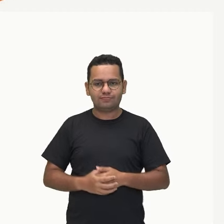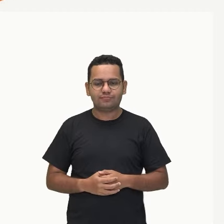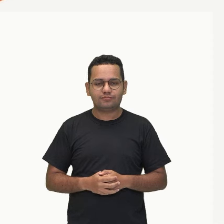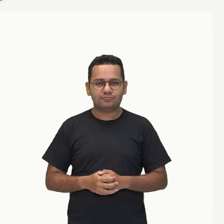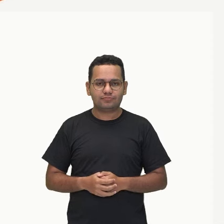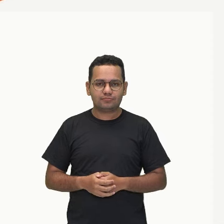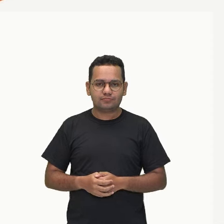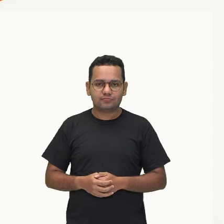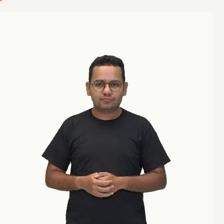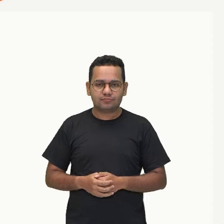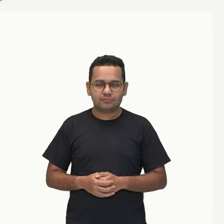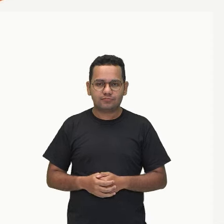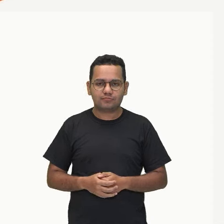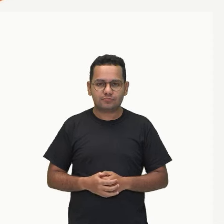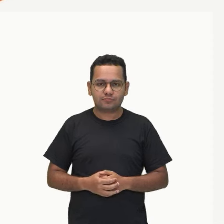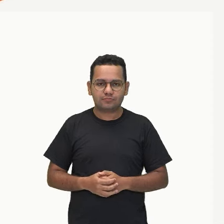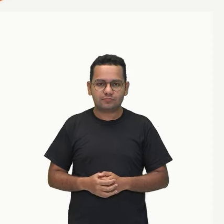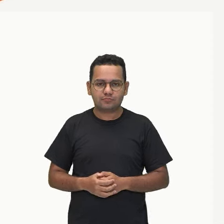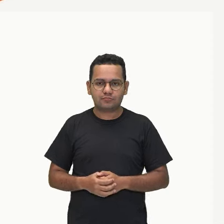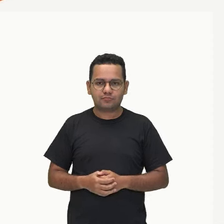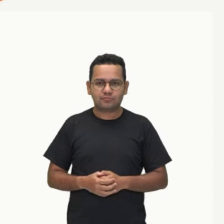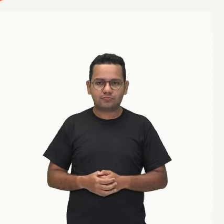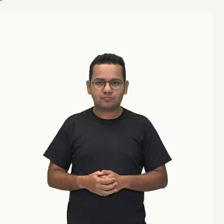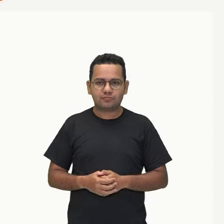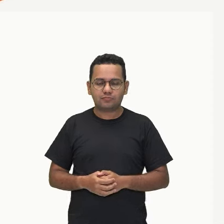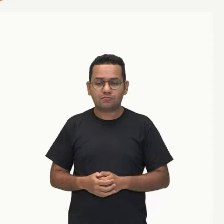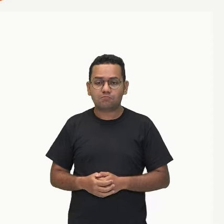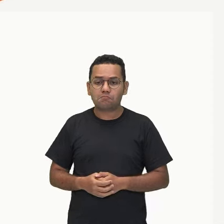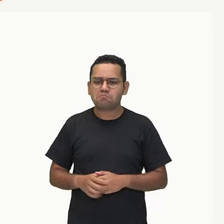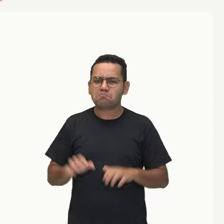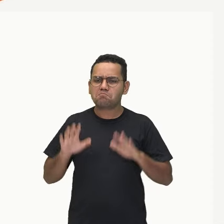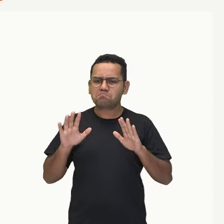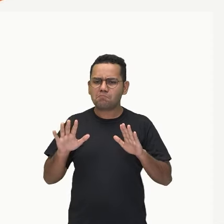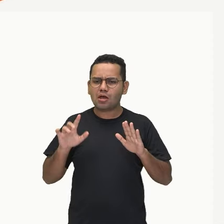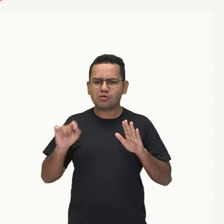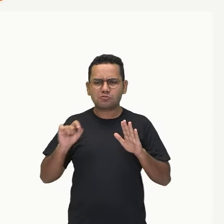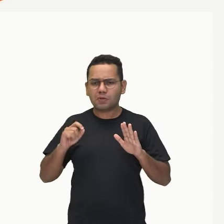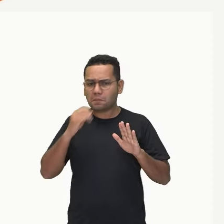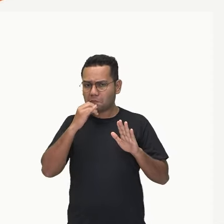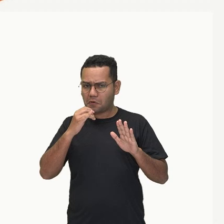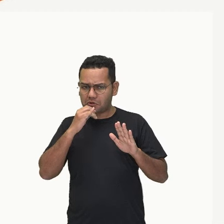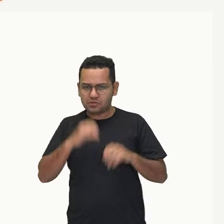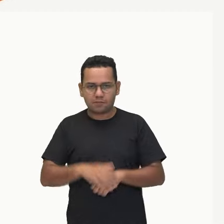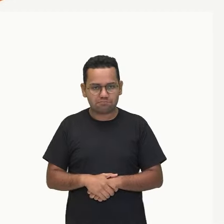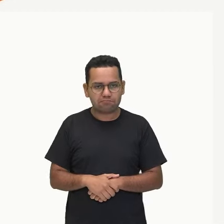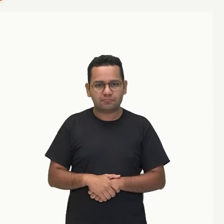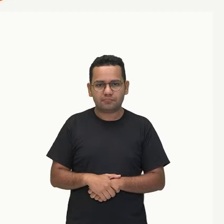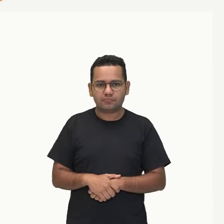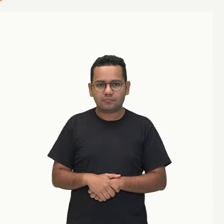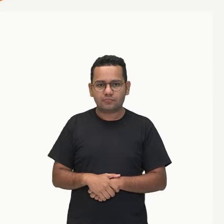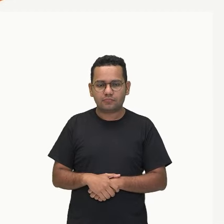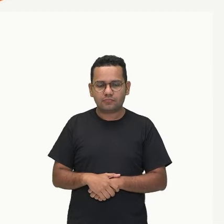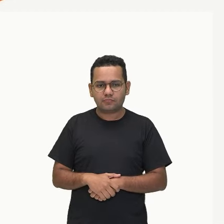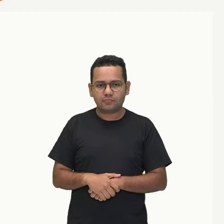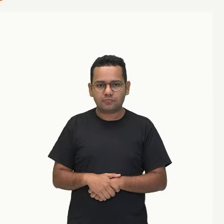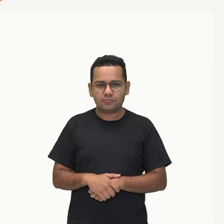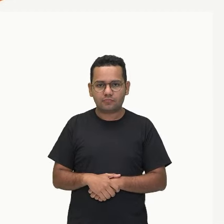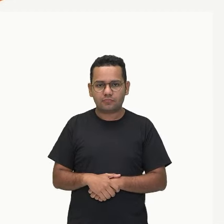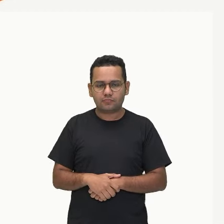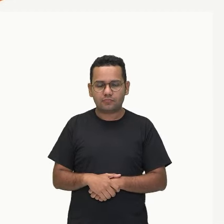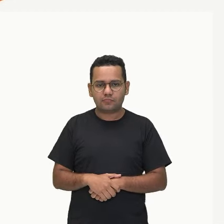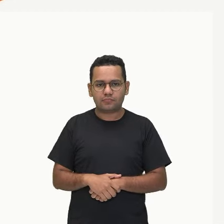é um dogma. Todas as explicações para os mistérios que rondam a mente humana, elas estão